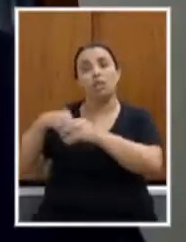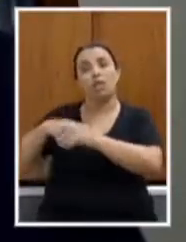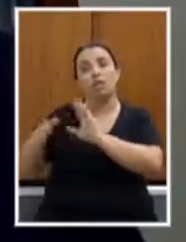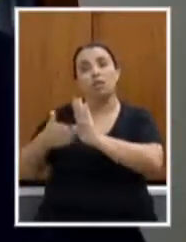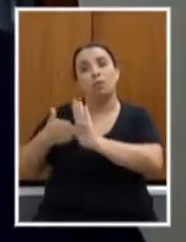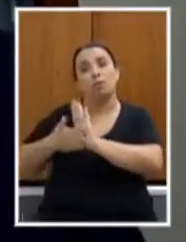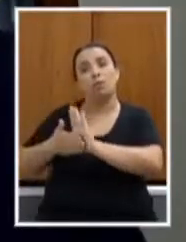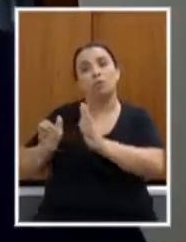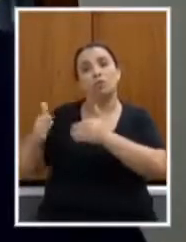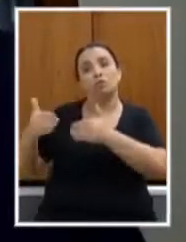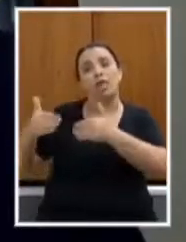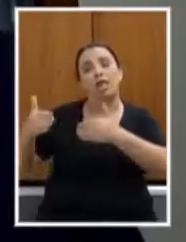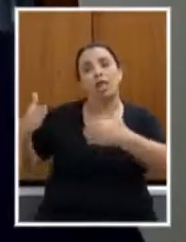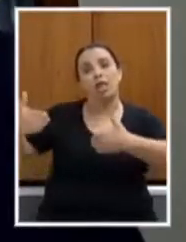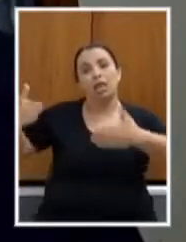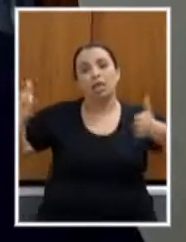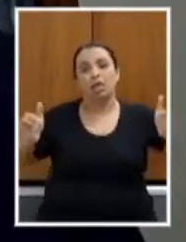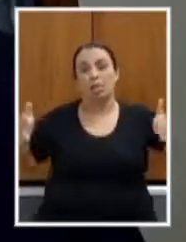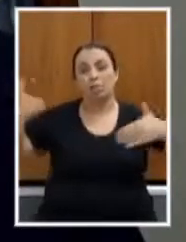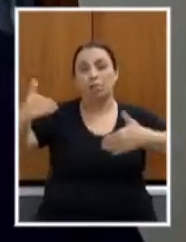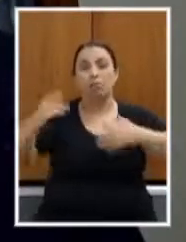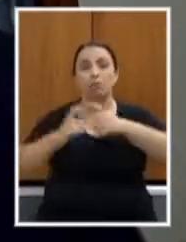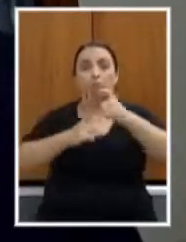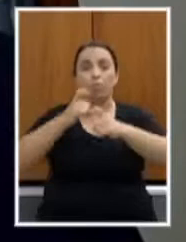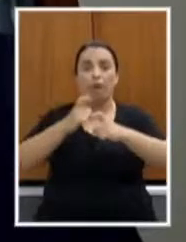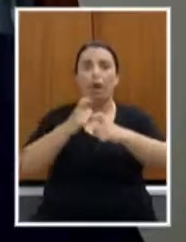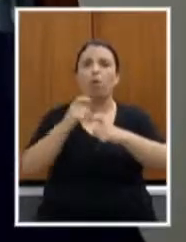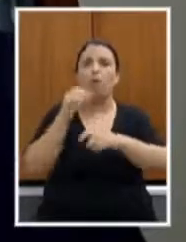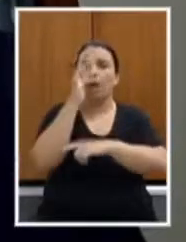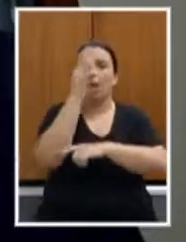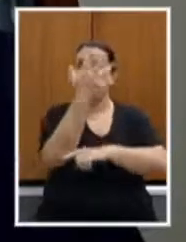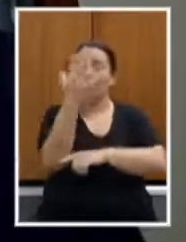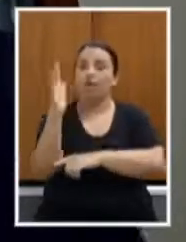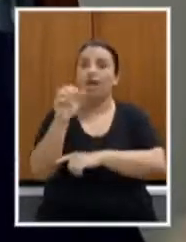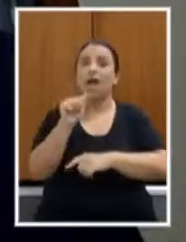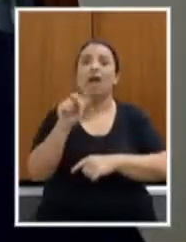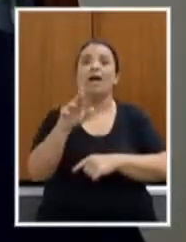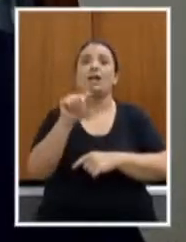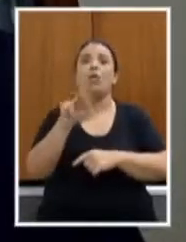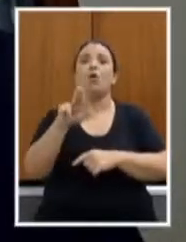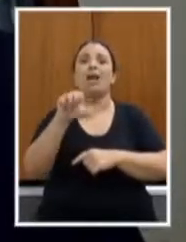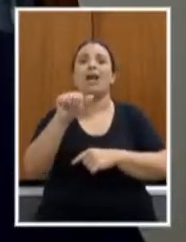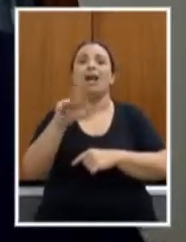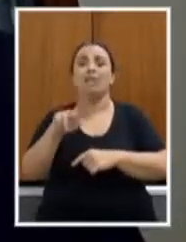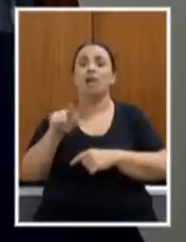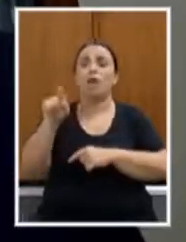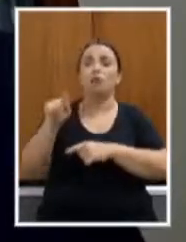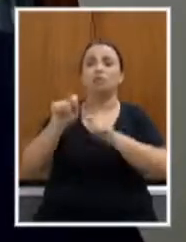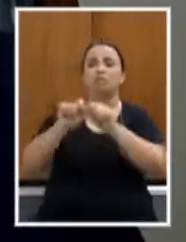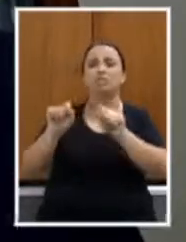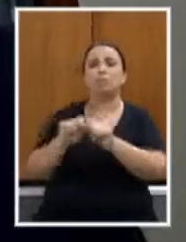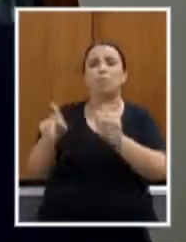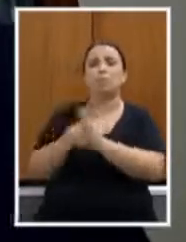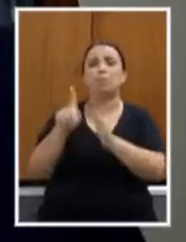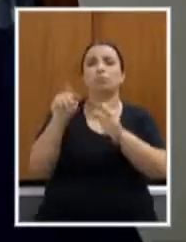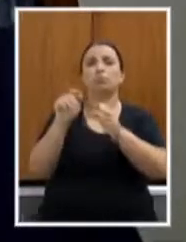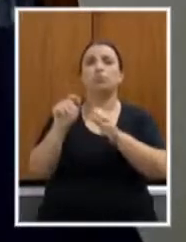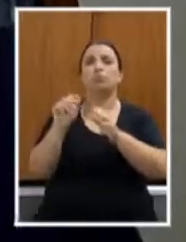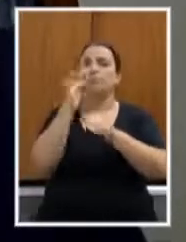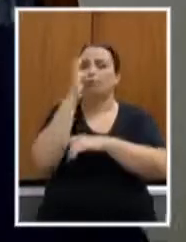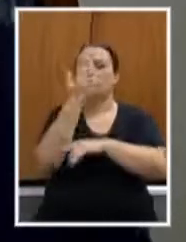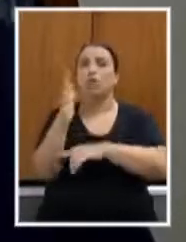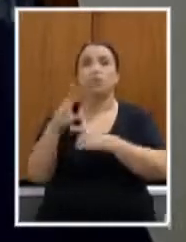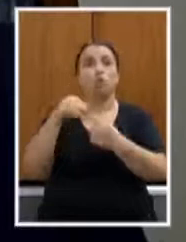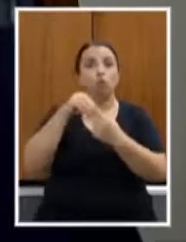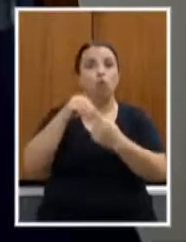parque para a concessão da floresta de araucária, um ecossistema único na nossa região do sul de Minas e muito raro em todo